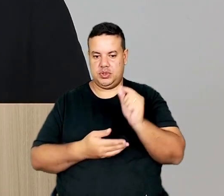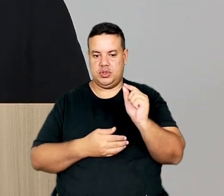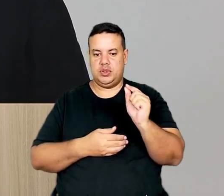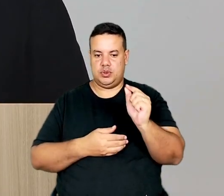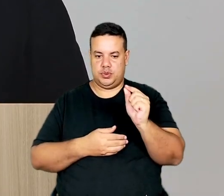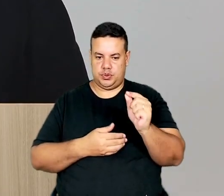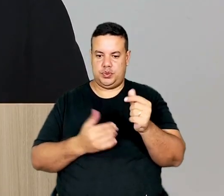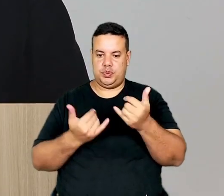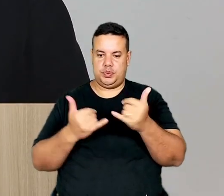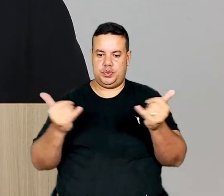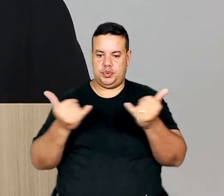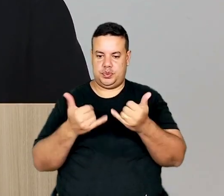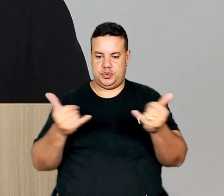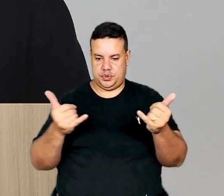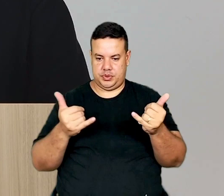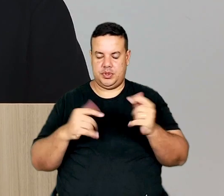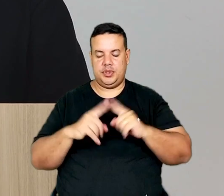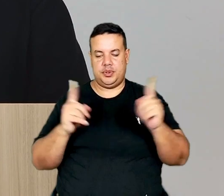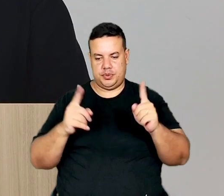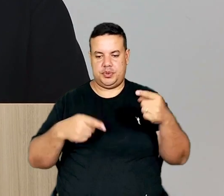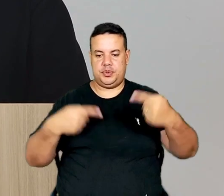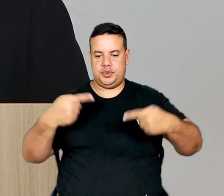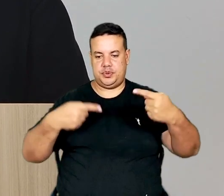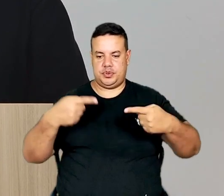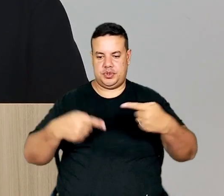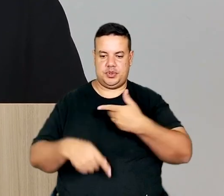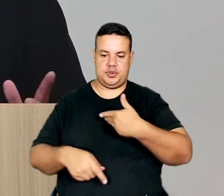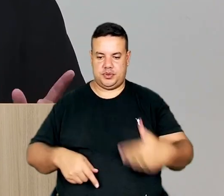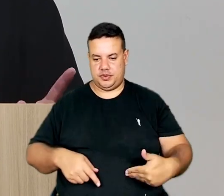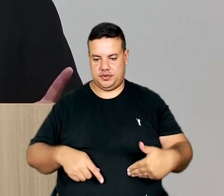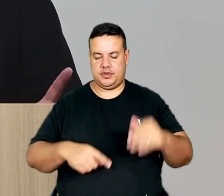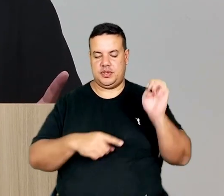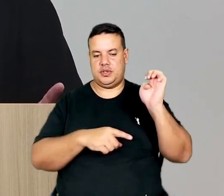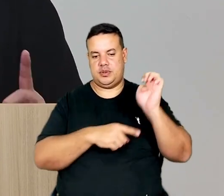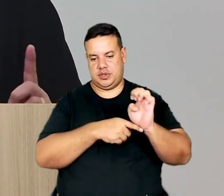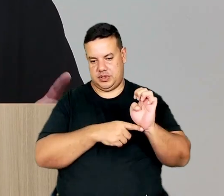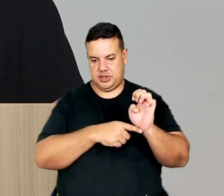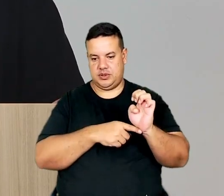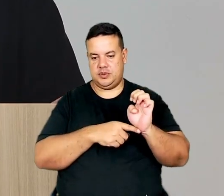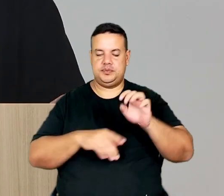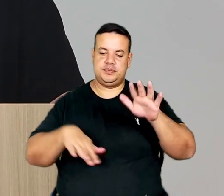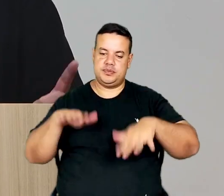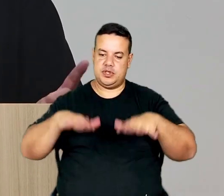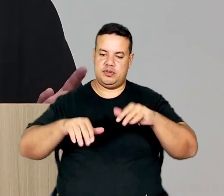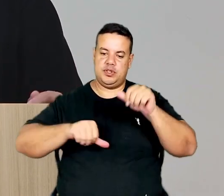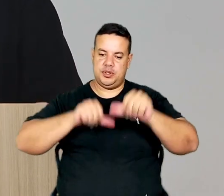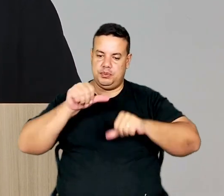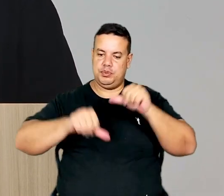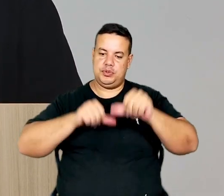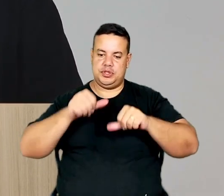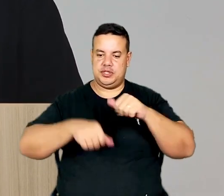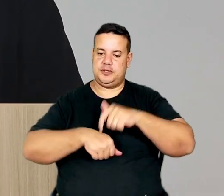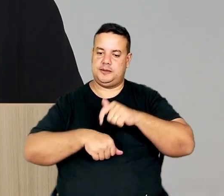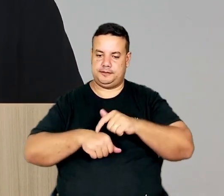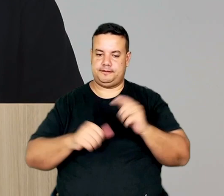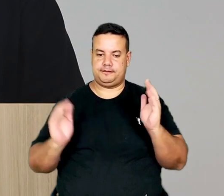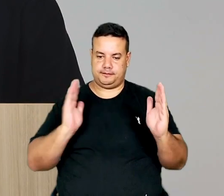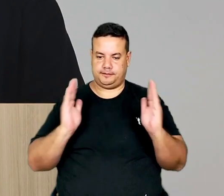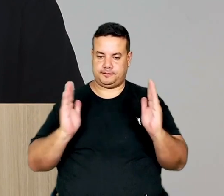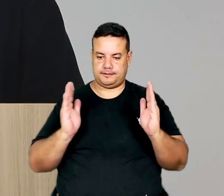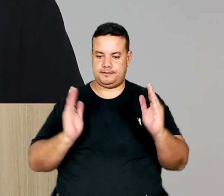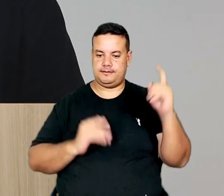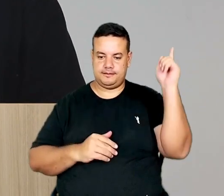eletrônica. Mas existe uma discussão do governo do Estado que talvez pode mudar esse prazo, justamente por essa dificuldade